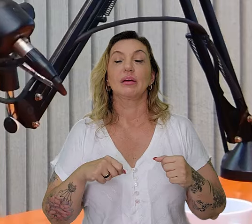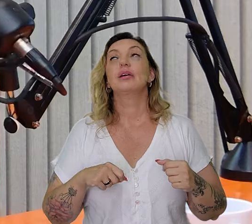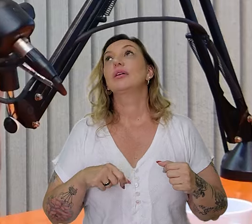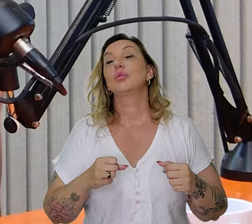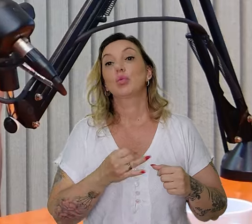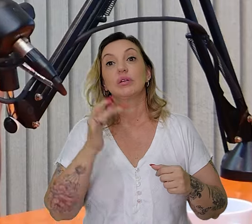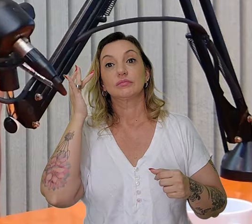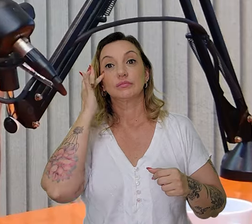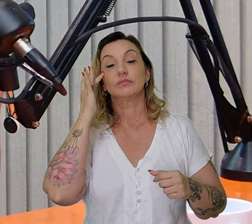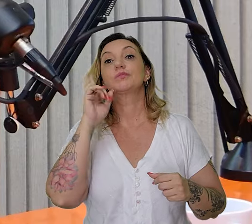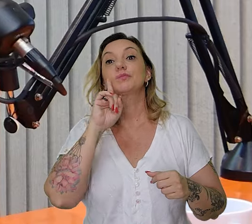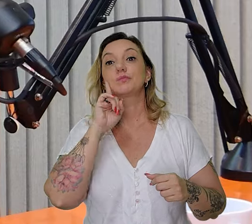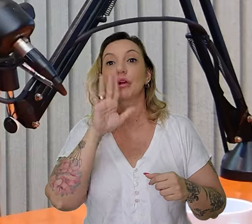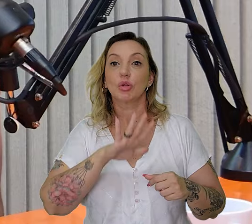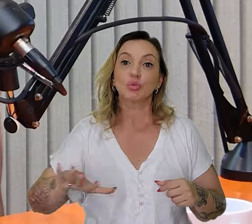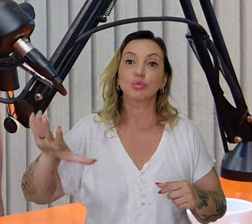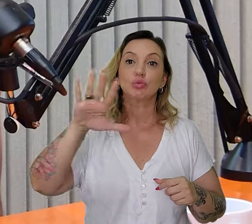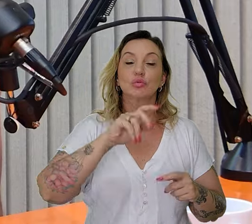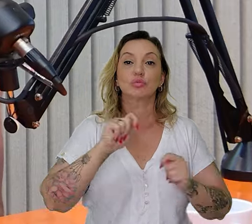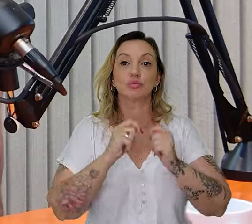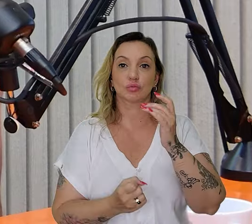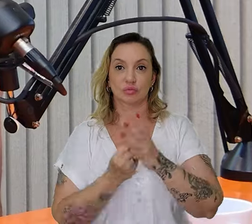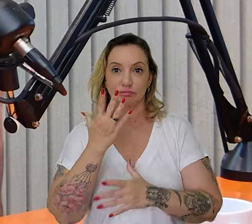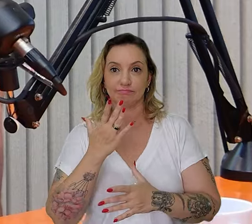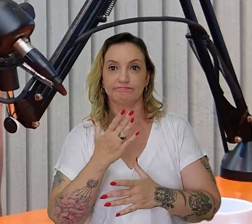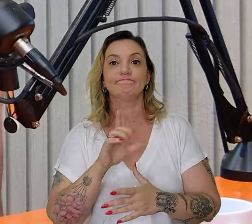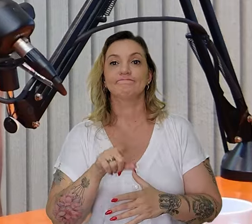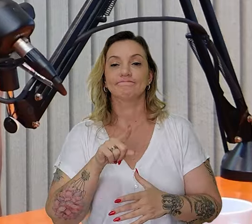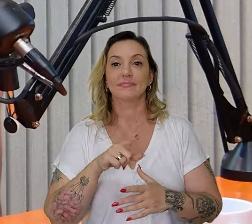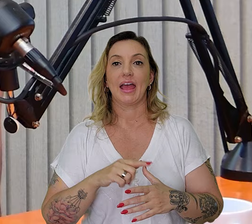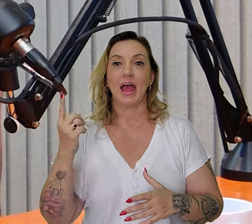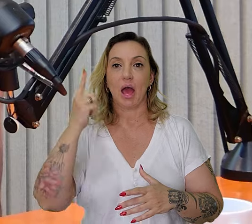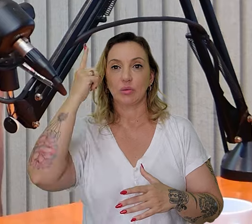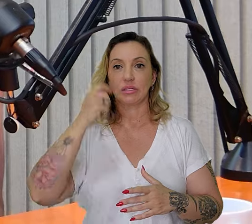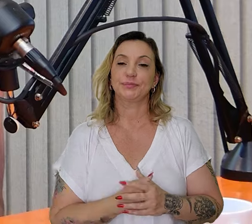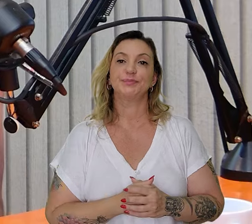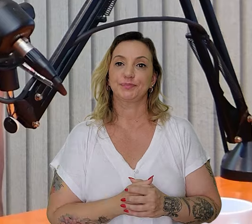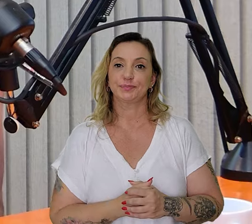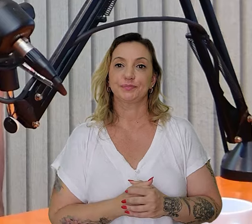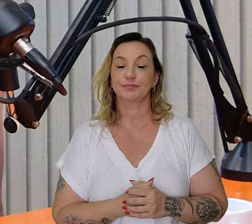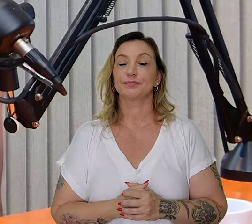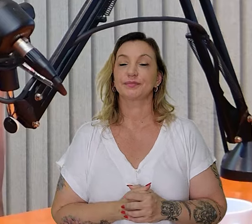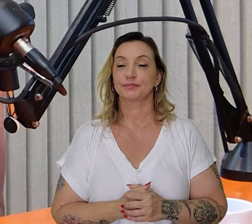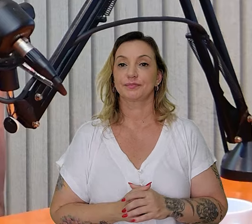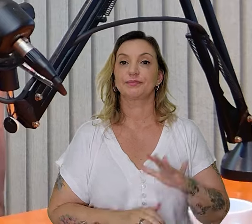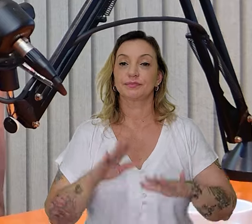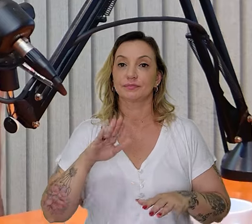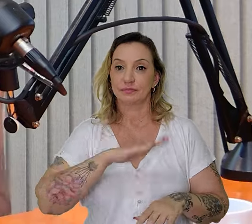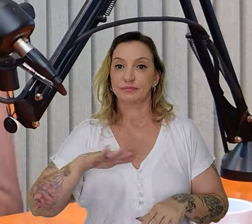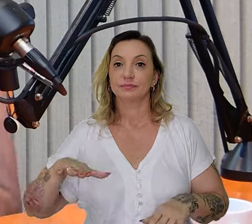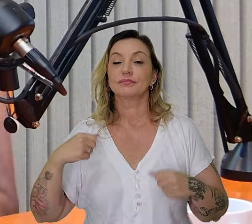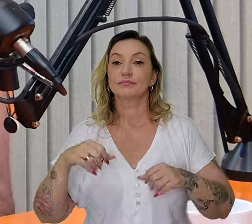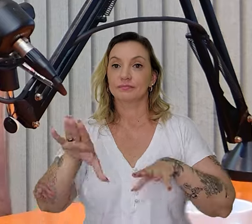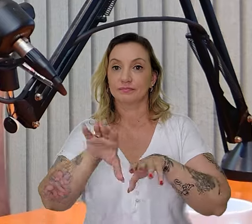toda essa área de Economia criativa é muito alto então cada vez o aluno tem que sair mais especialista ele